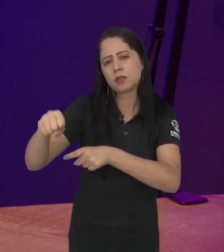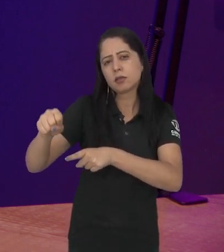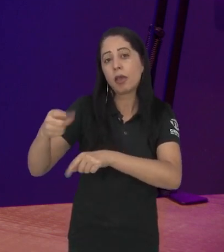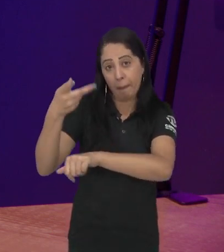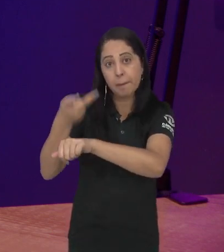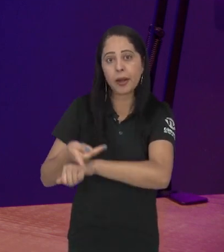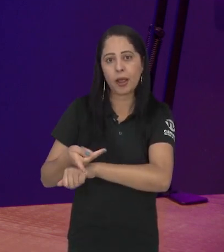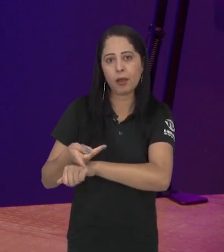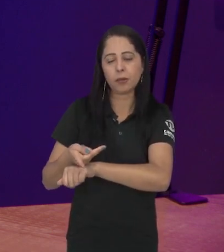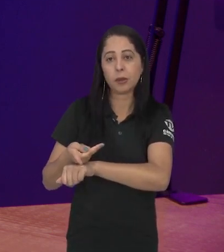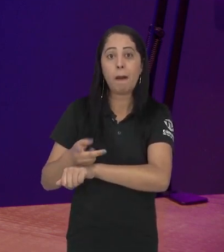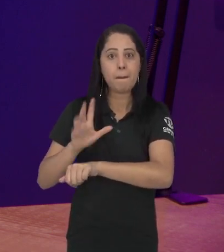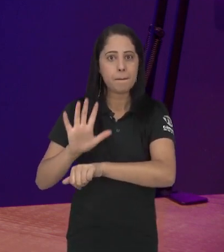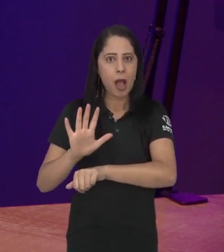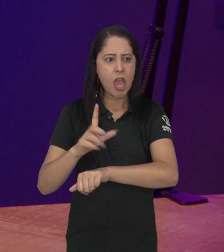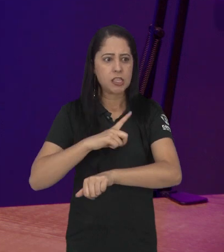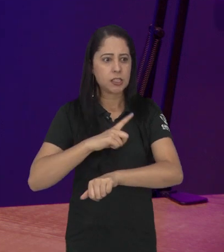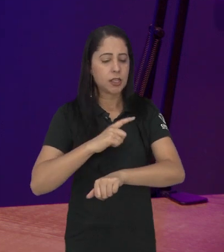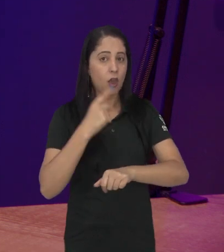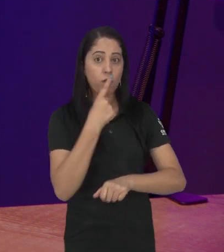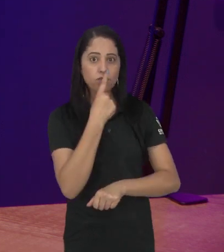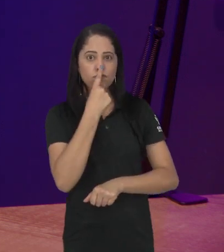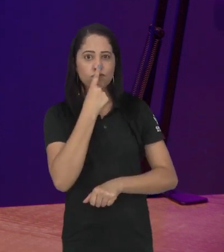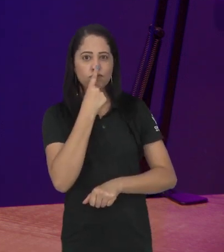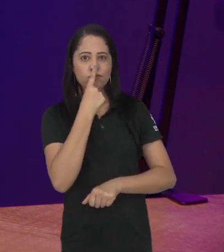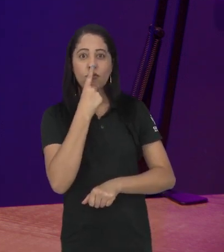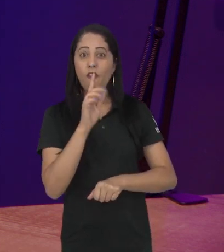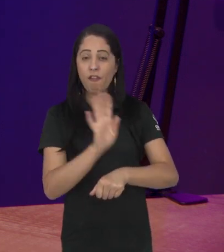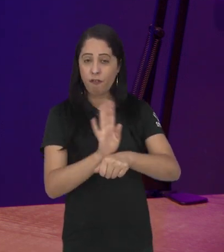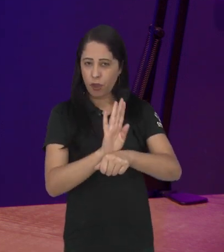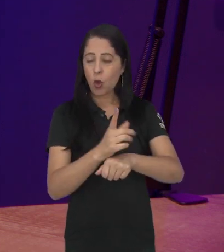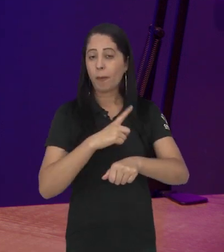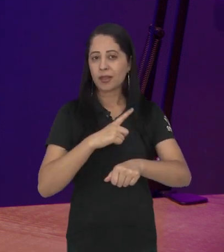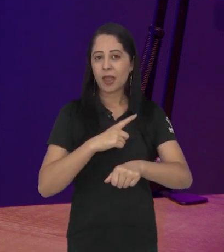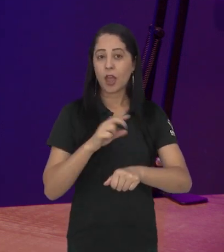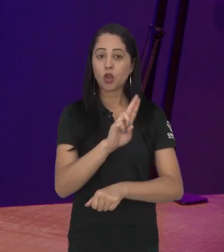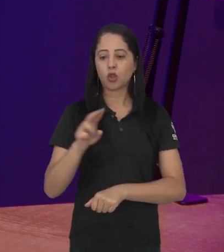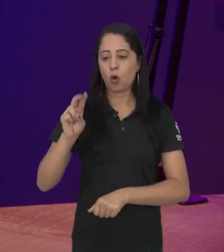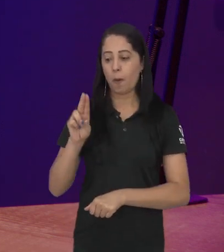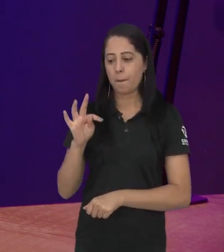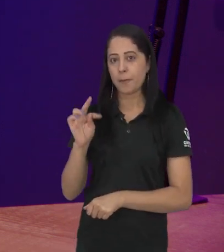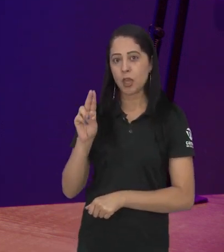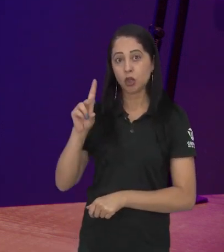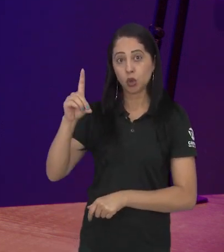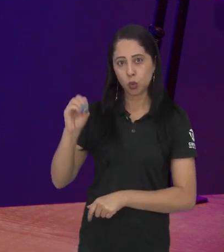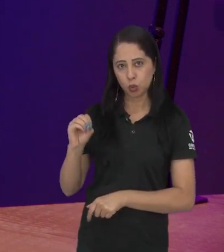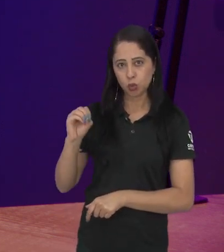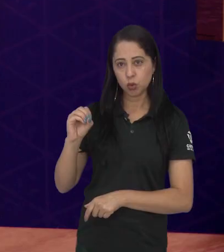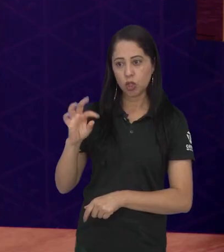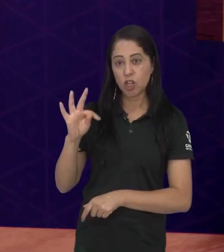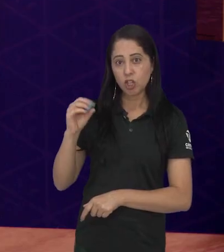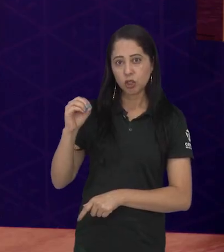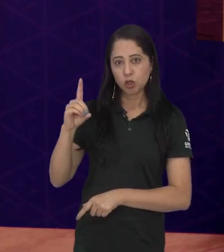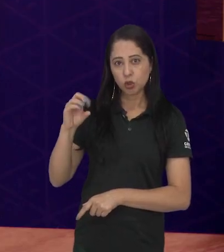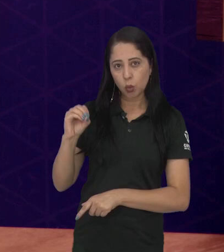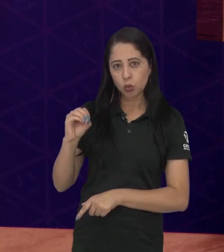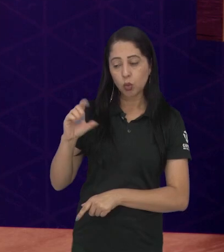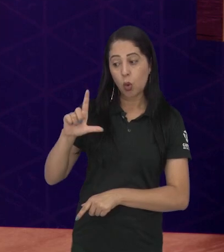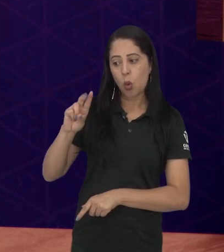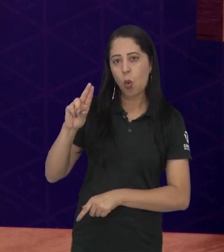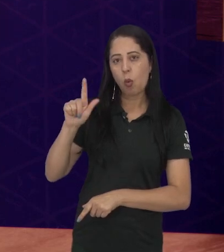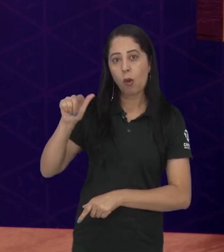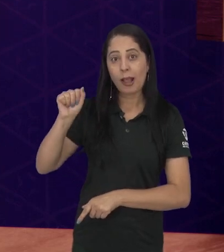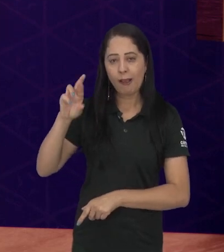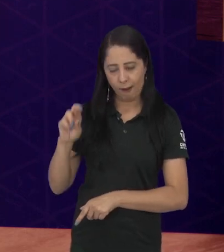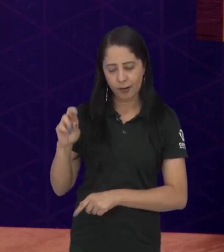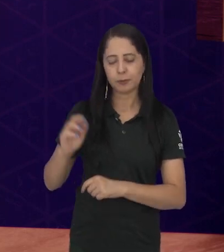premiação, mas sempre tem algum que acaba conquistando quase todos os públicos, como tudo em todo lugar ao mesmo tempo. E é por isso que no episódio